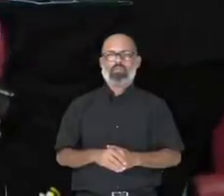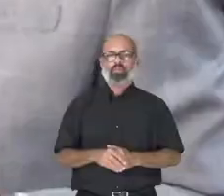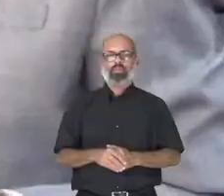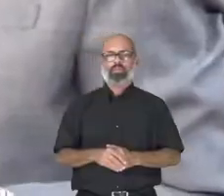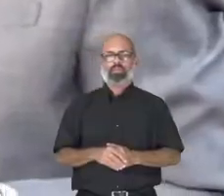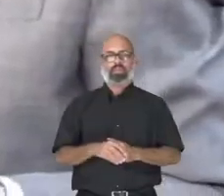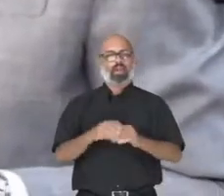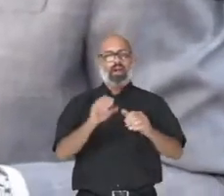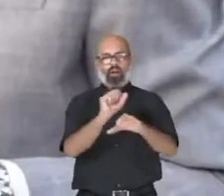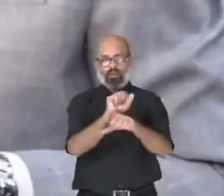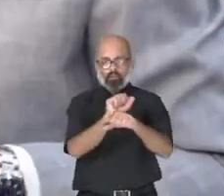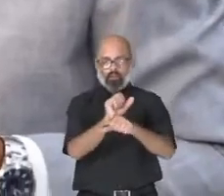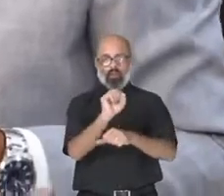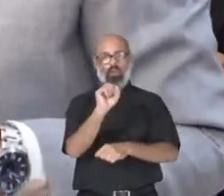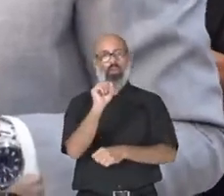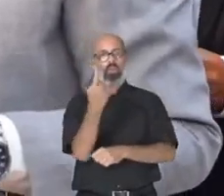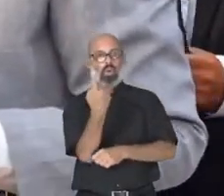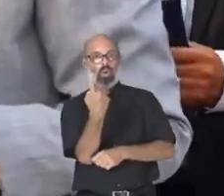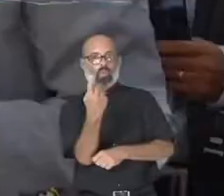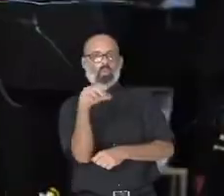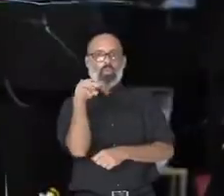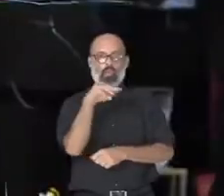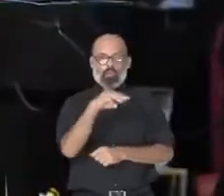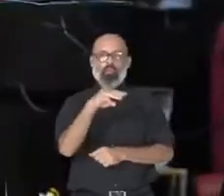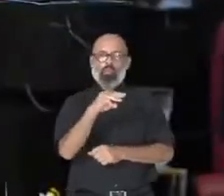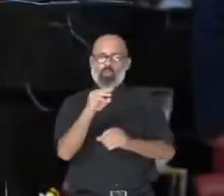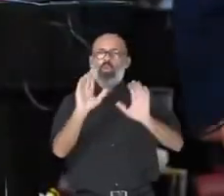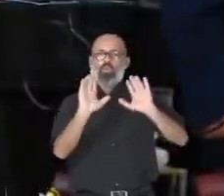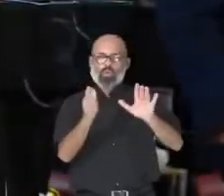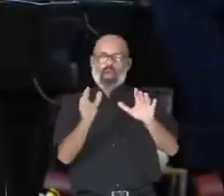Segure mais um minutinho, já estou terminando.